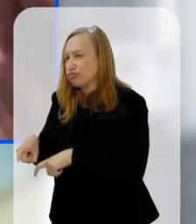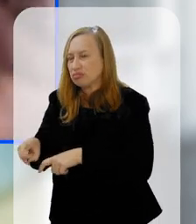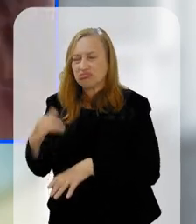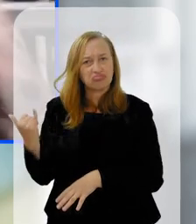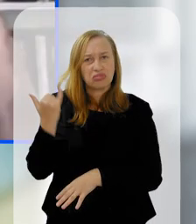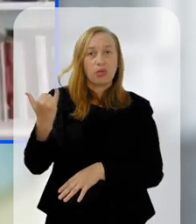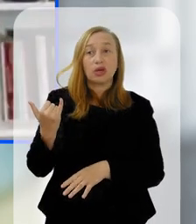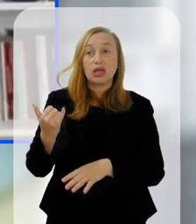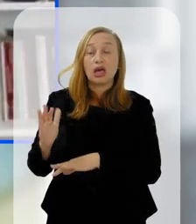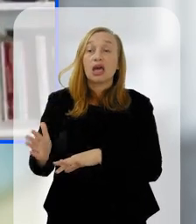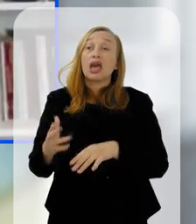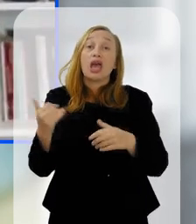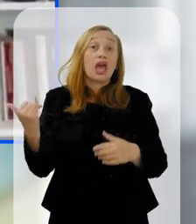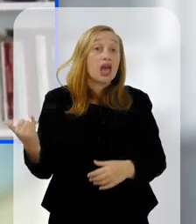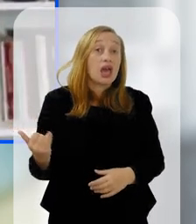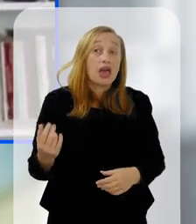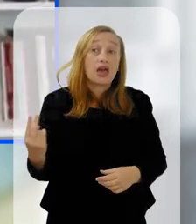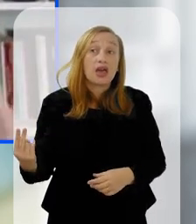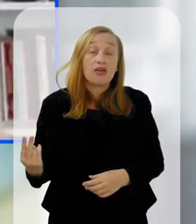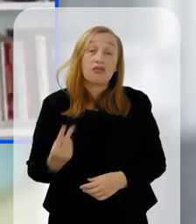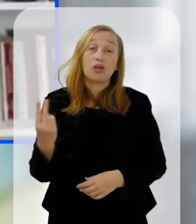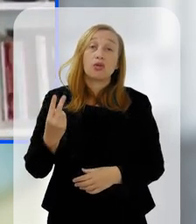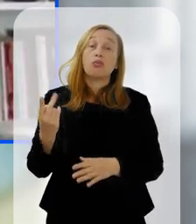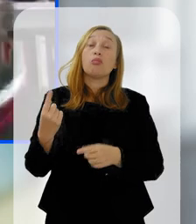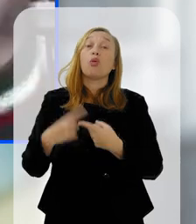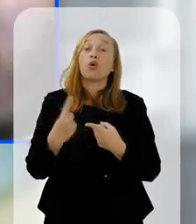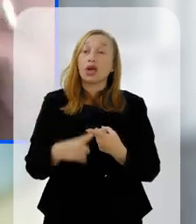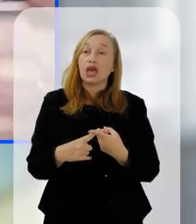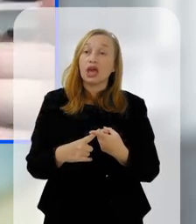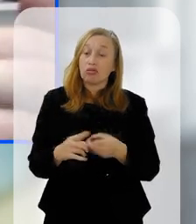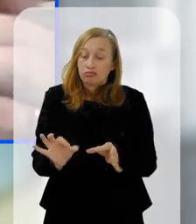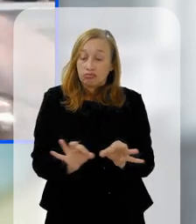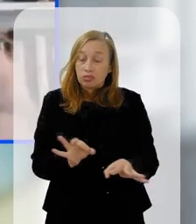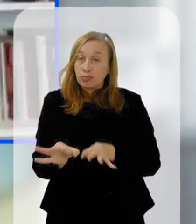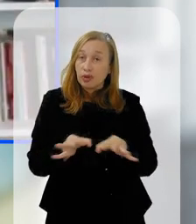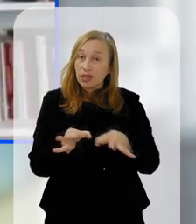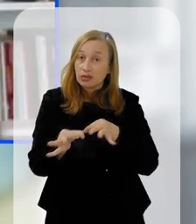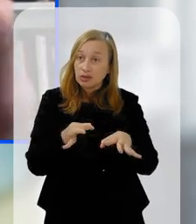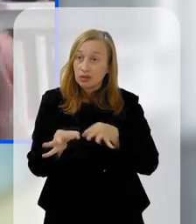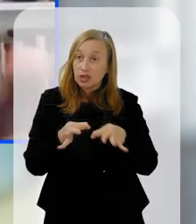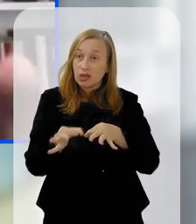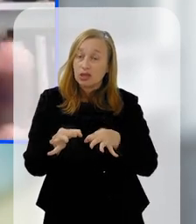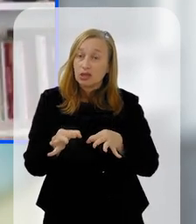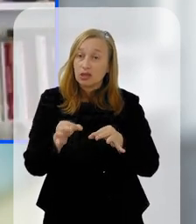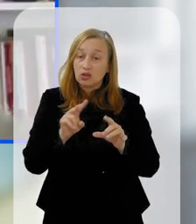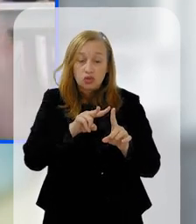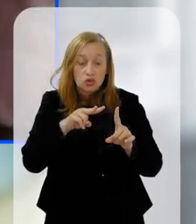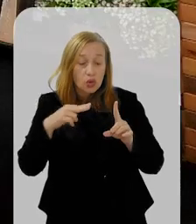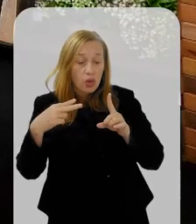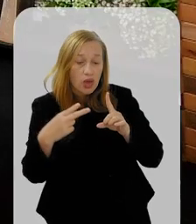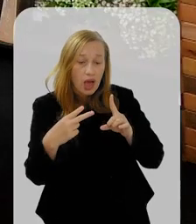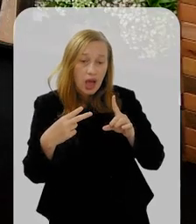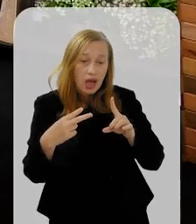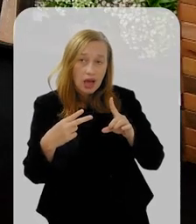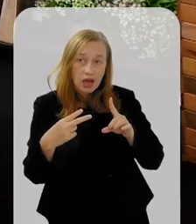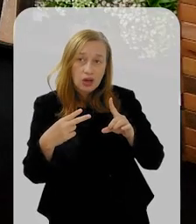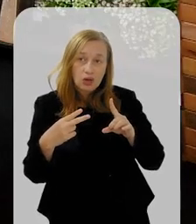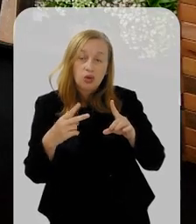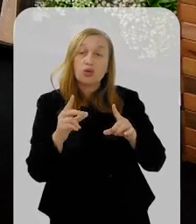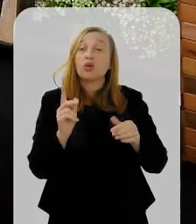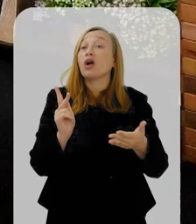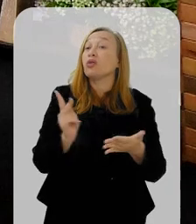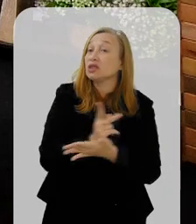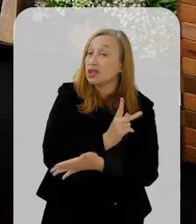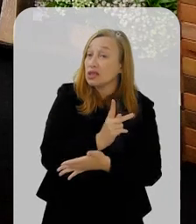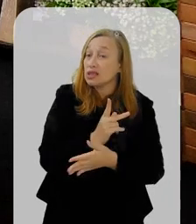são absolutamente necessários. Por quê? Porque é neste plano que eu tenho a condição de olhar para o cenário da